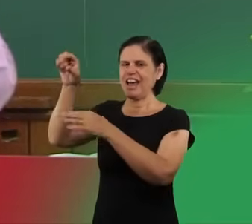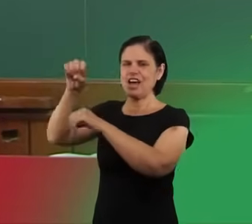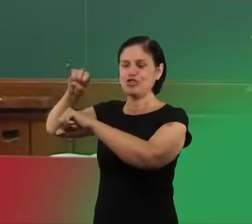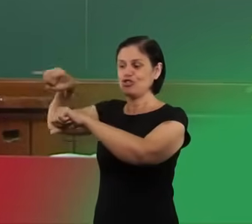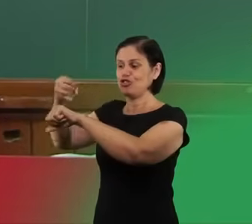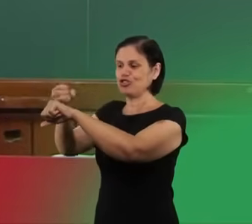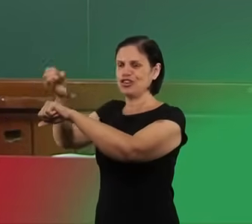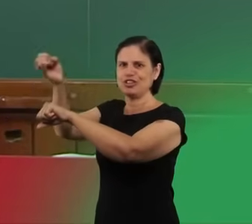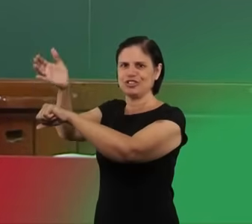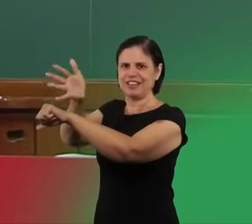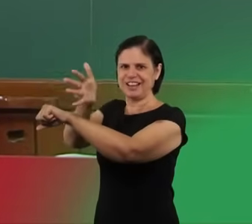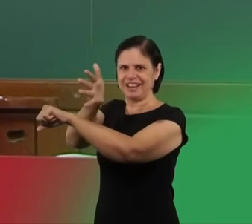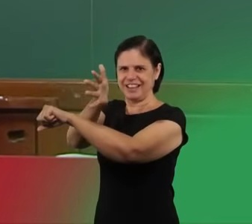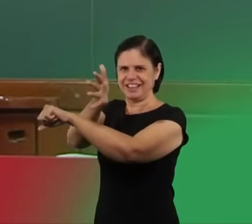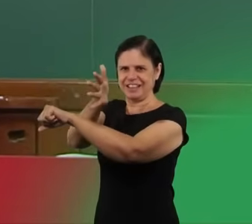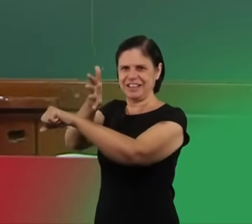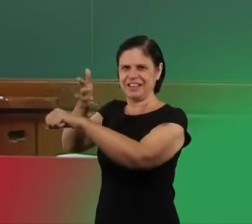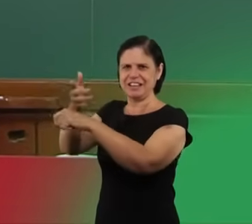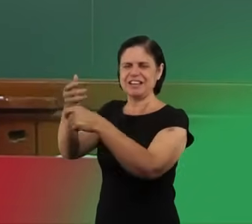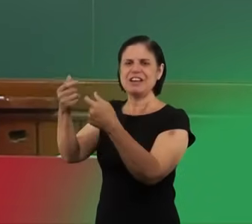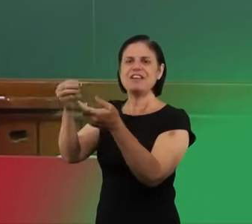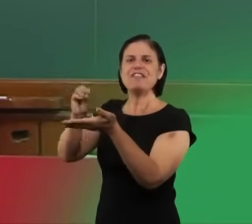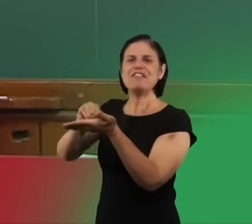completamente dentro do projeto